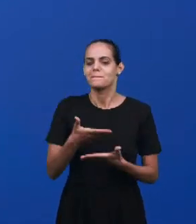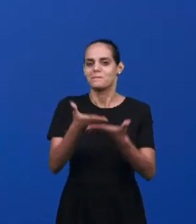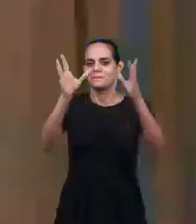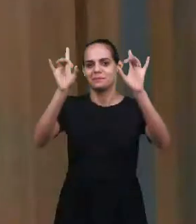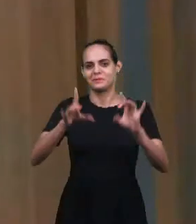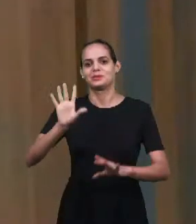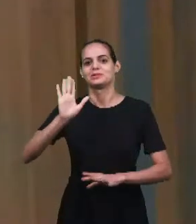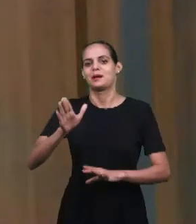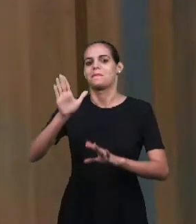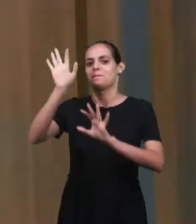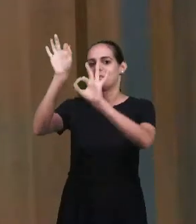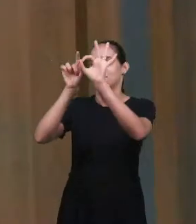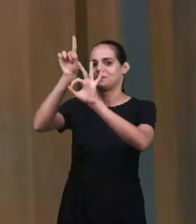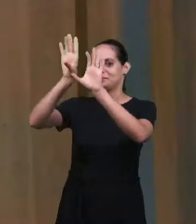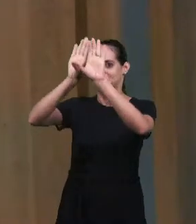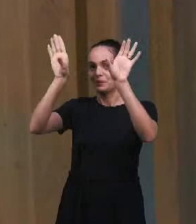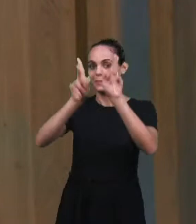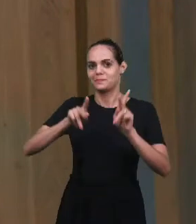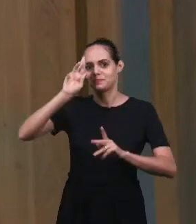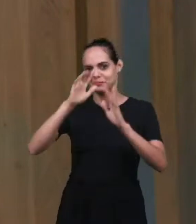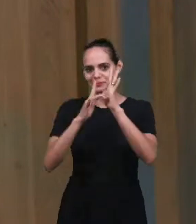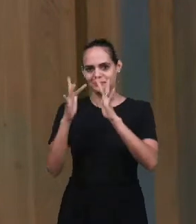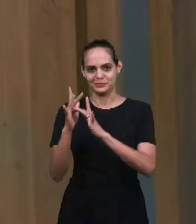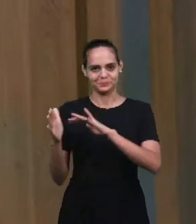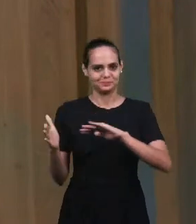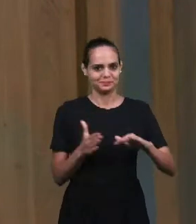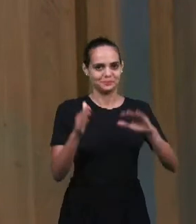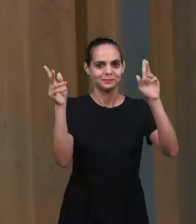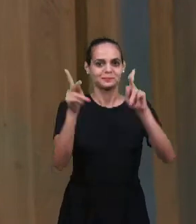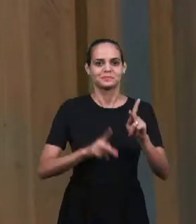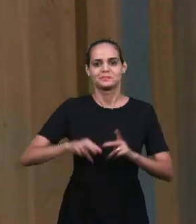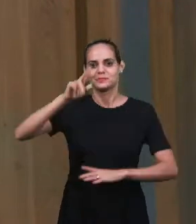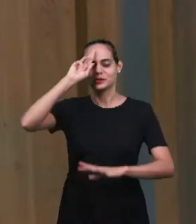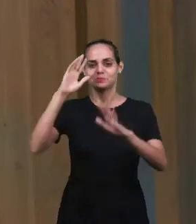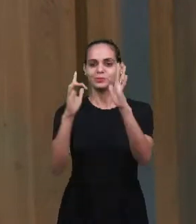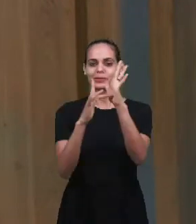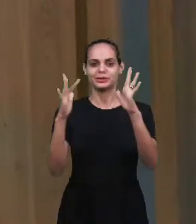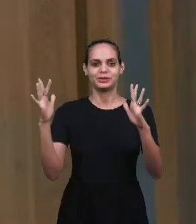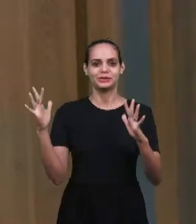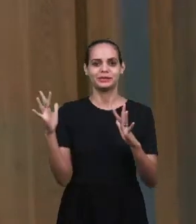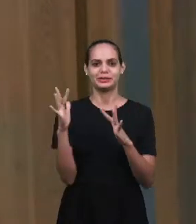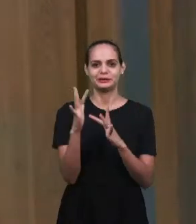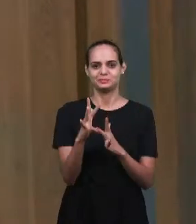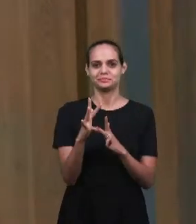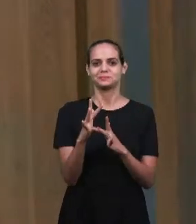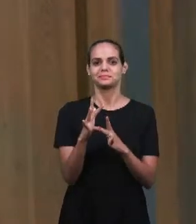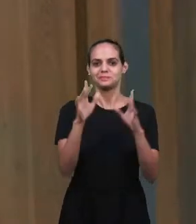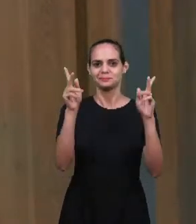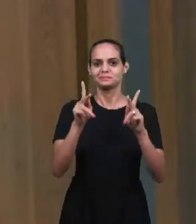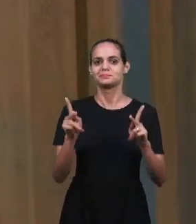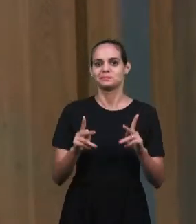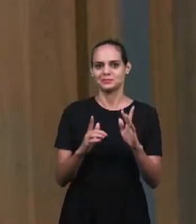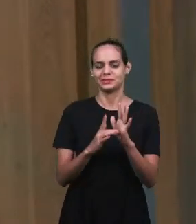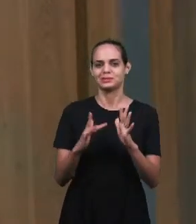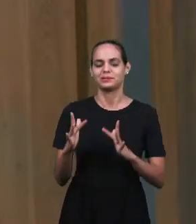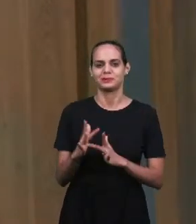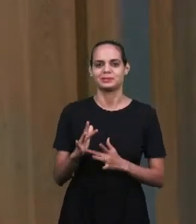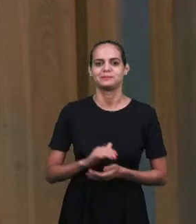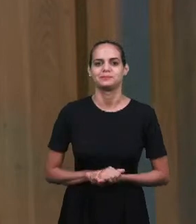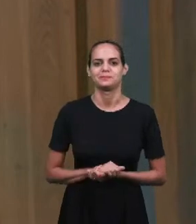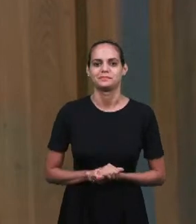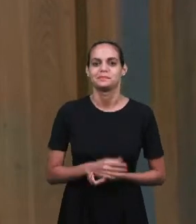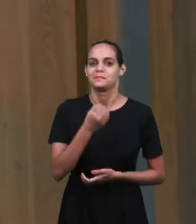Jesus. A paz do Senhor Jesus, Alexandro. Muito boa a sua resposta. Graças a Deus, né? Que nós estamos